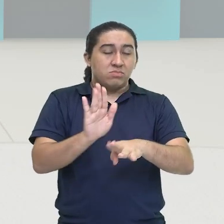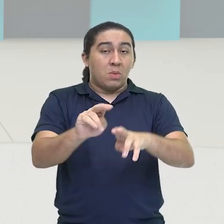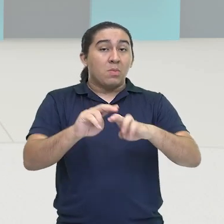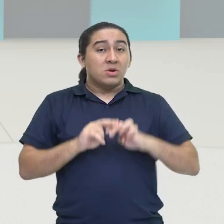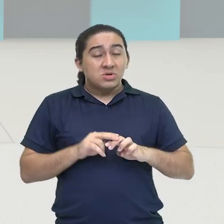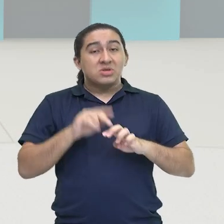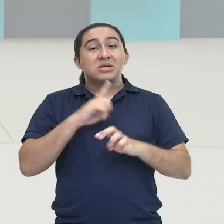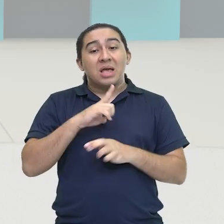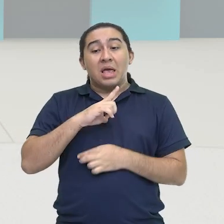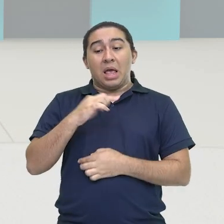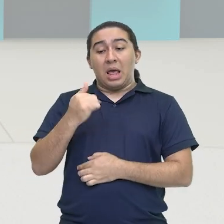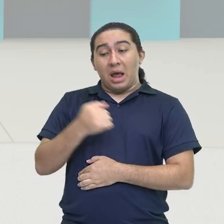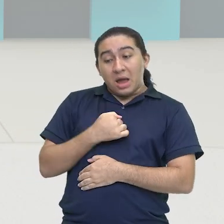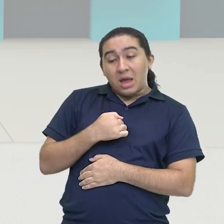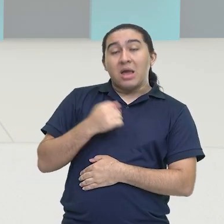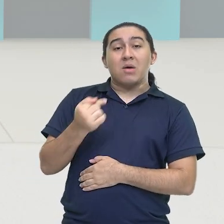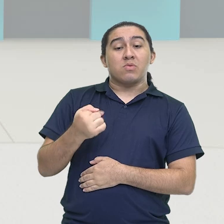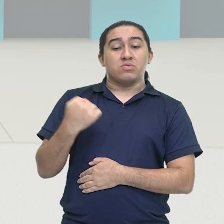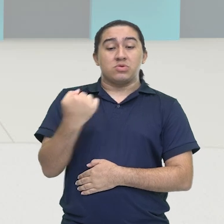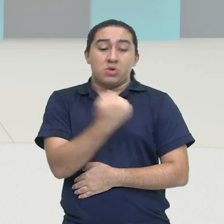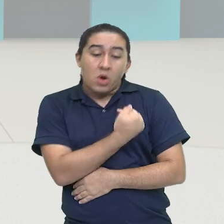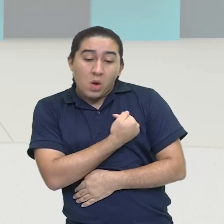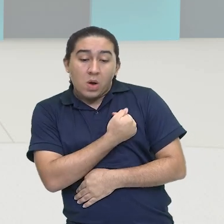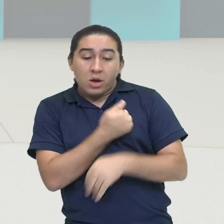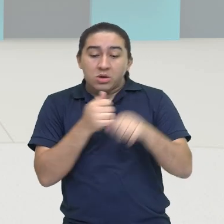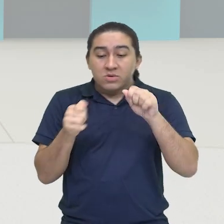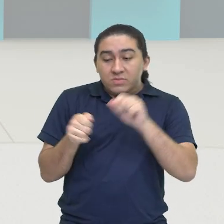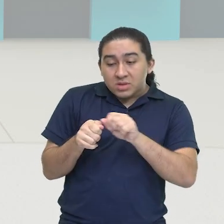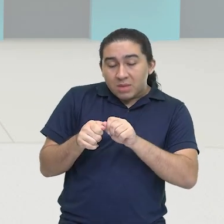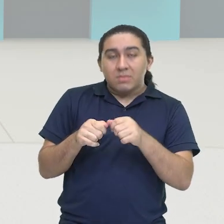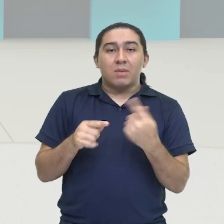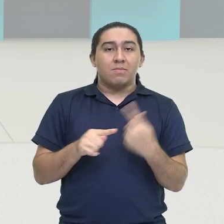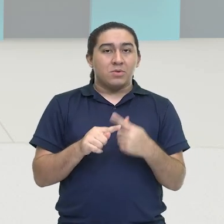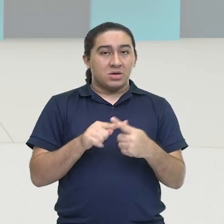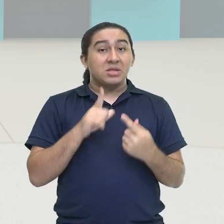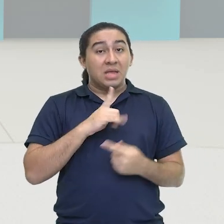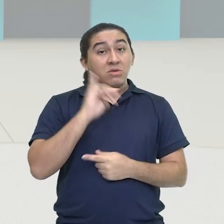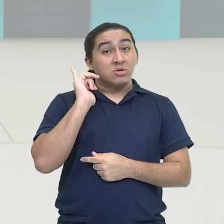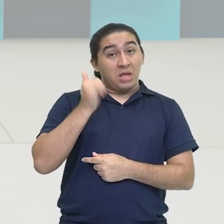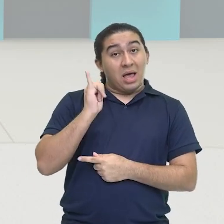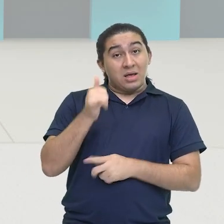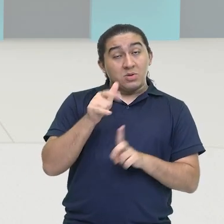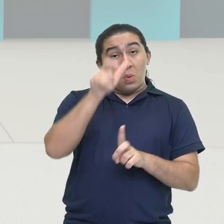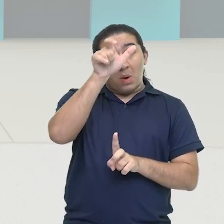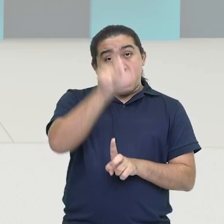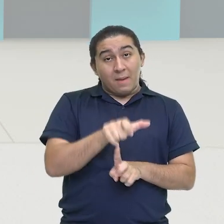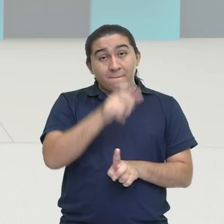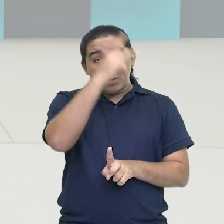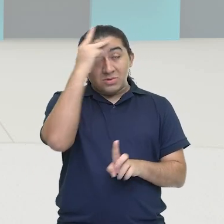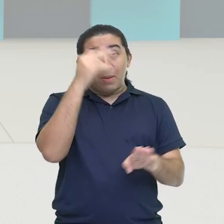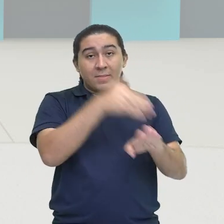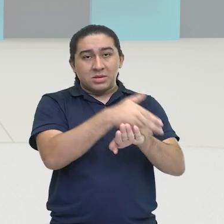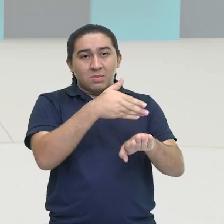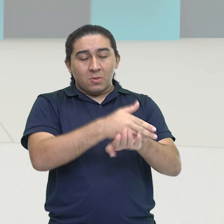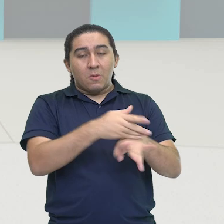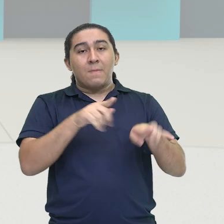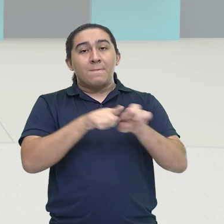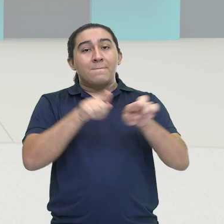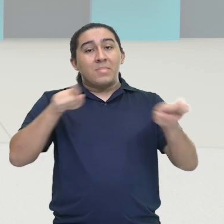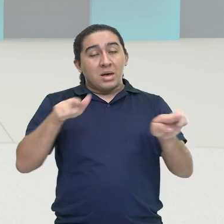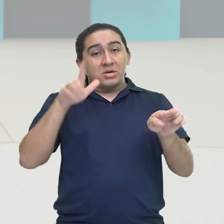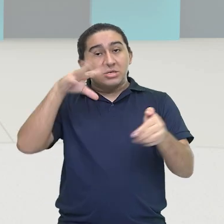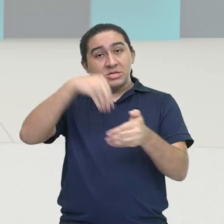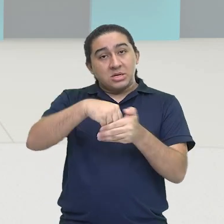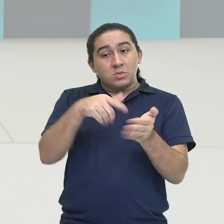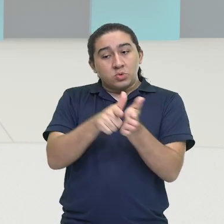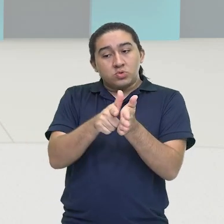fala eu, né? Nós fizemos isso, porque ele faz parte daquele contexto, ele faz parte